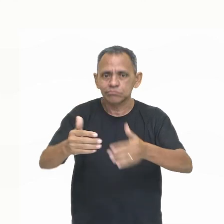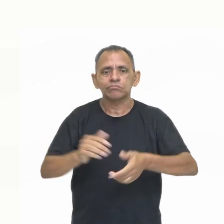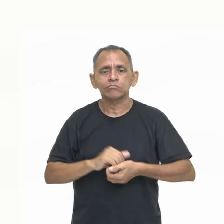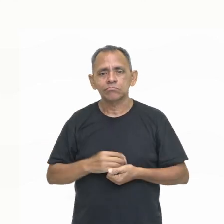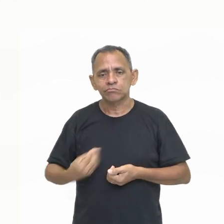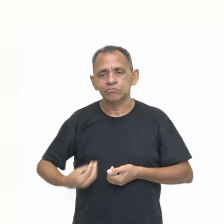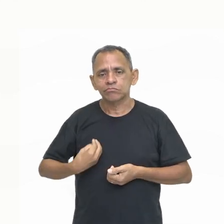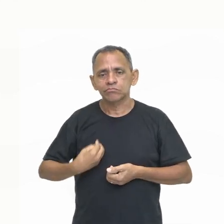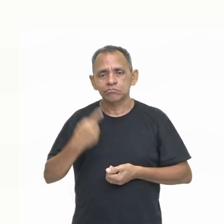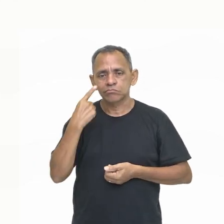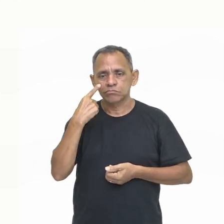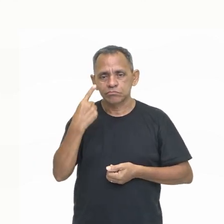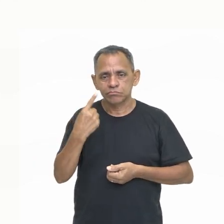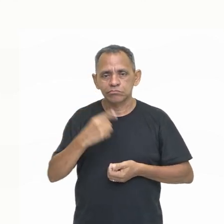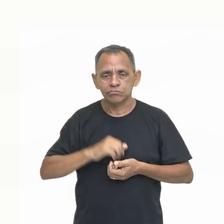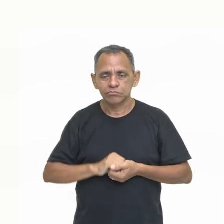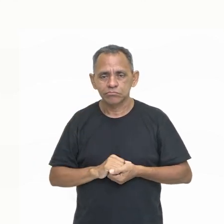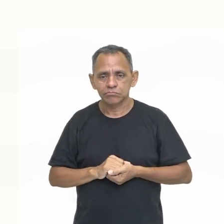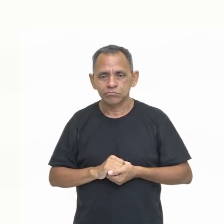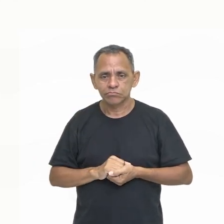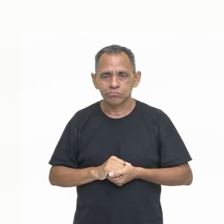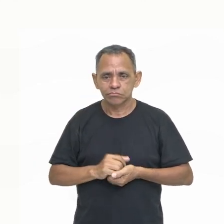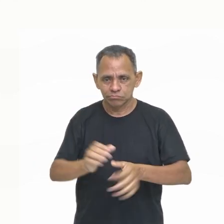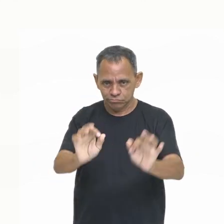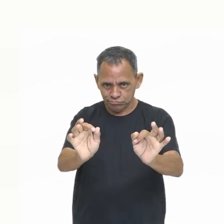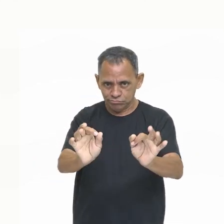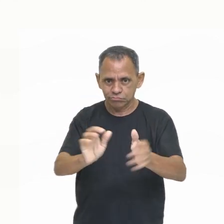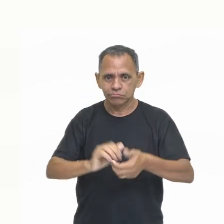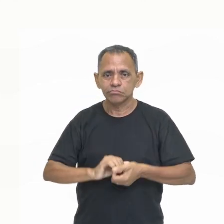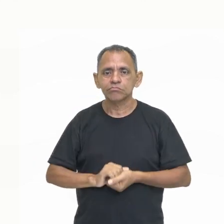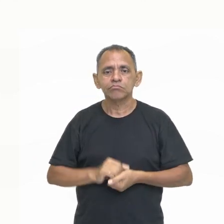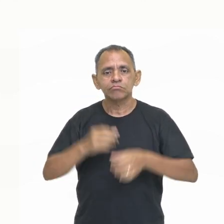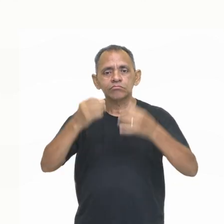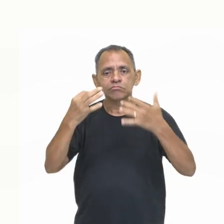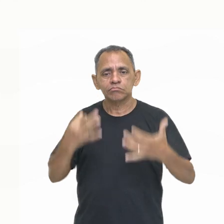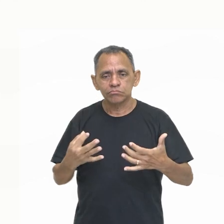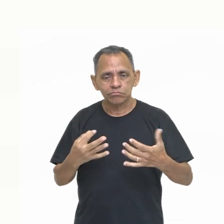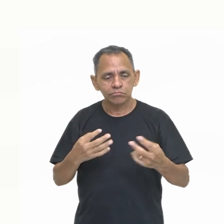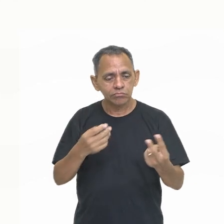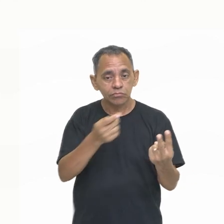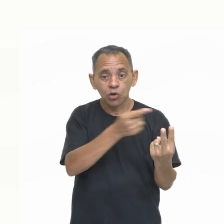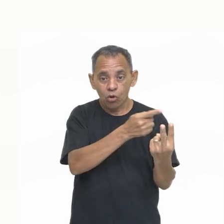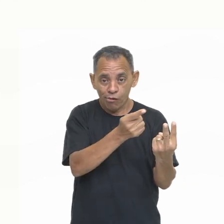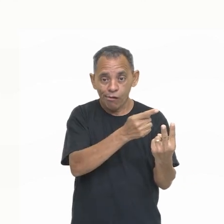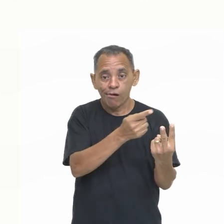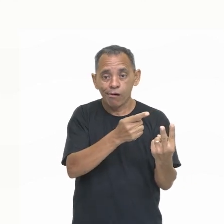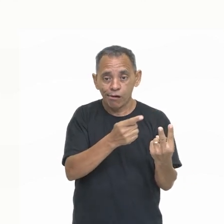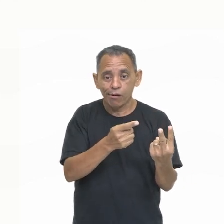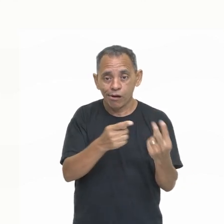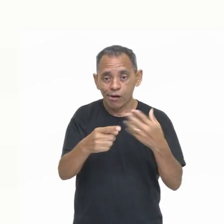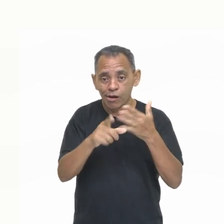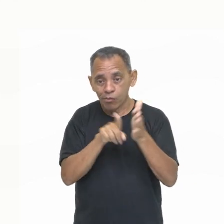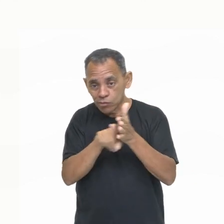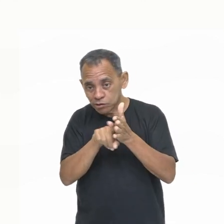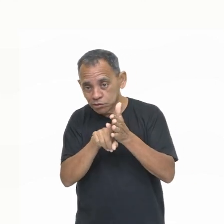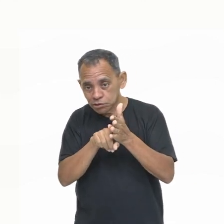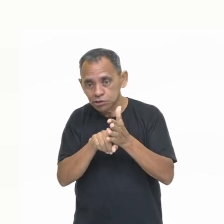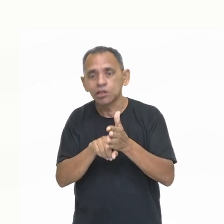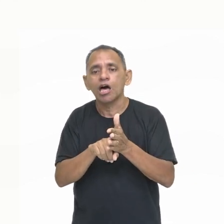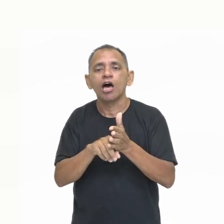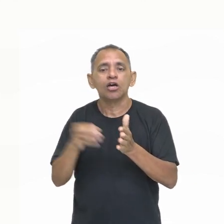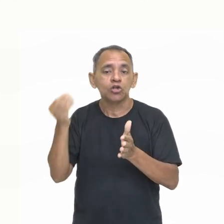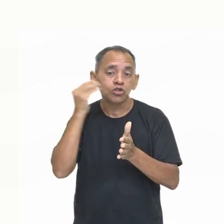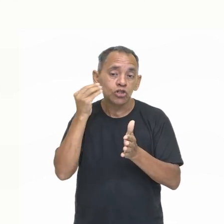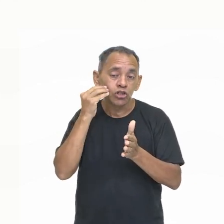gente observa, certo? Então, essa é a explicação de Oparin e Haldane, que foi testada e comprovada aí